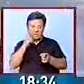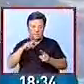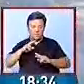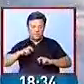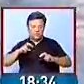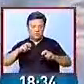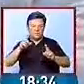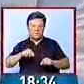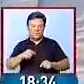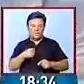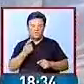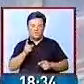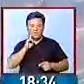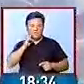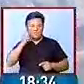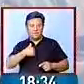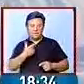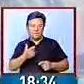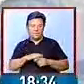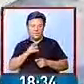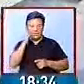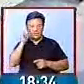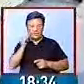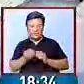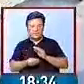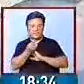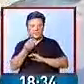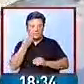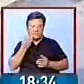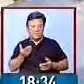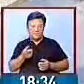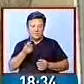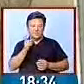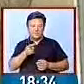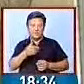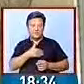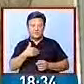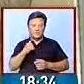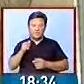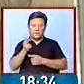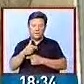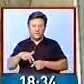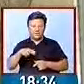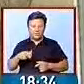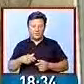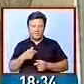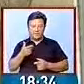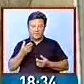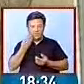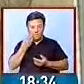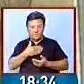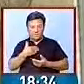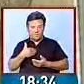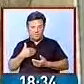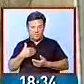também o que é que valemos em relação às ideias que aparecem, não é? Qual é o estado de saúde da arte hoje em dia em Portugal? O estado de?